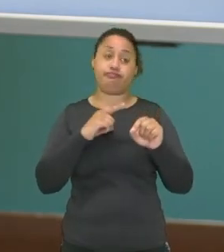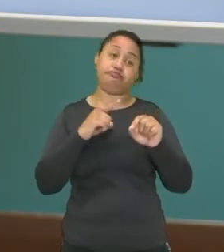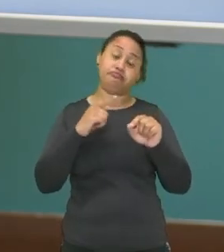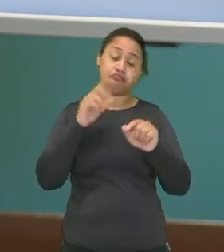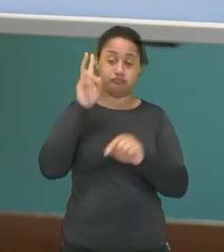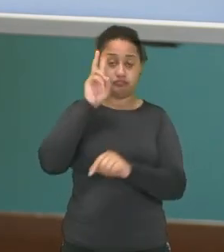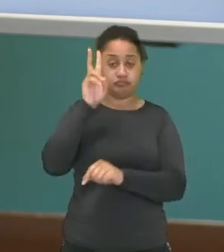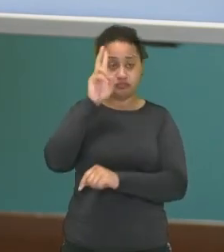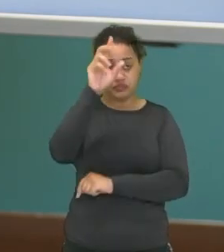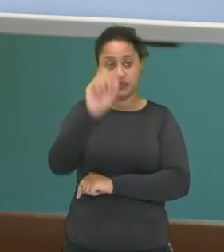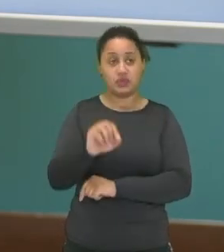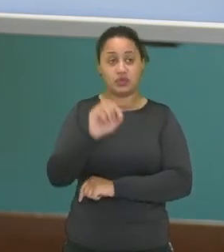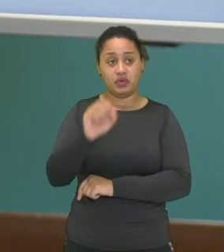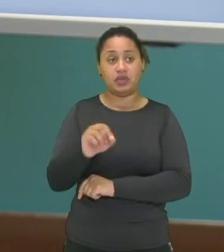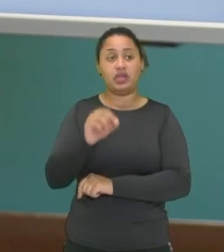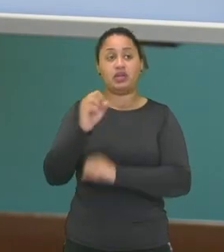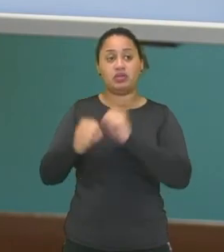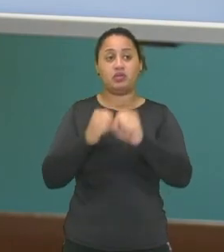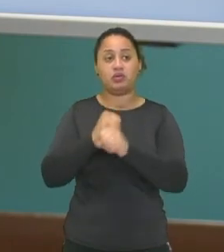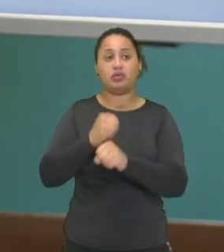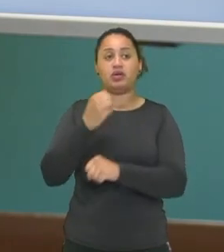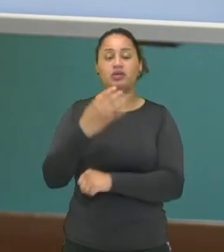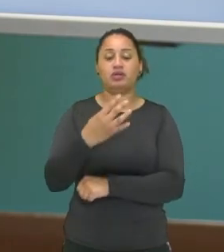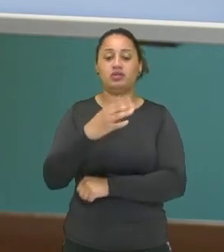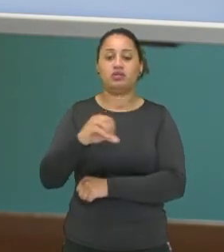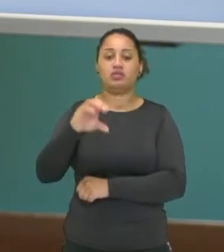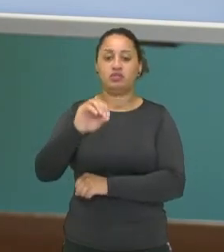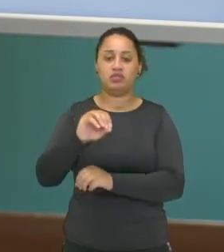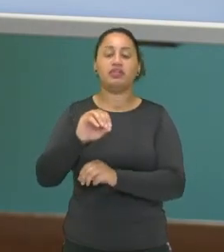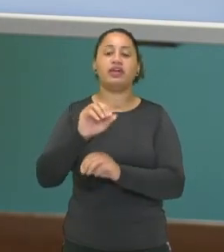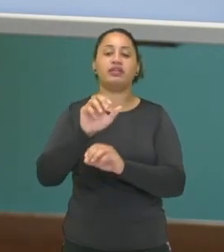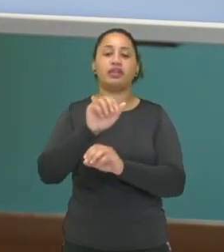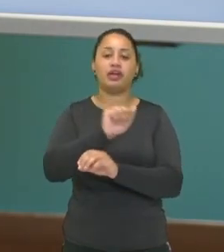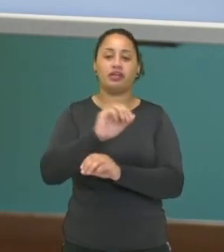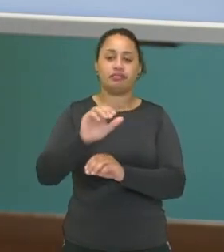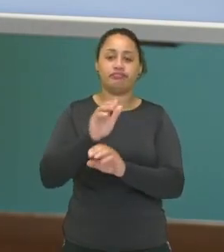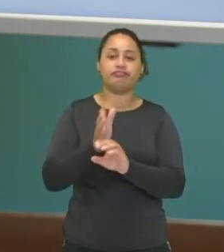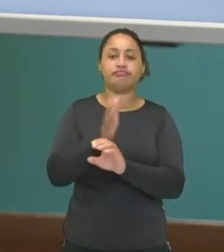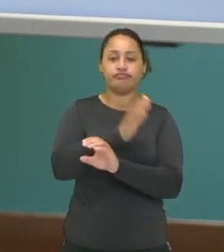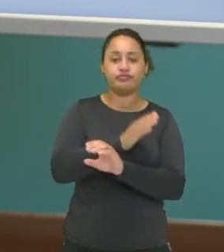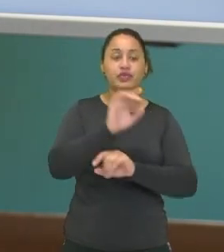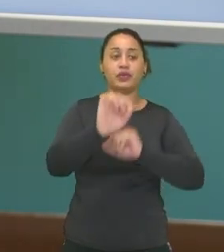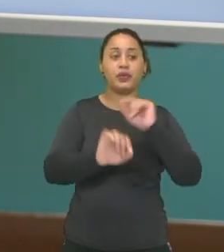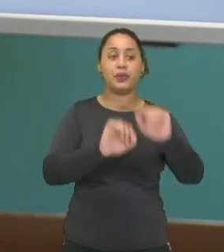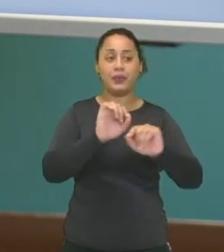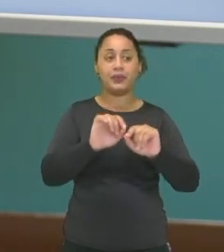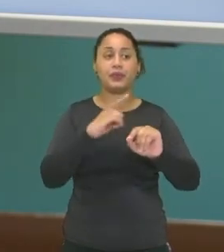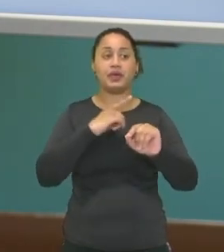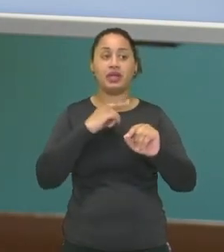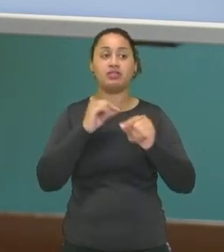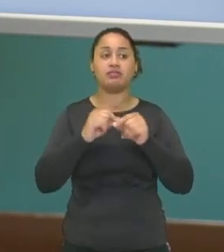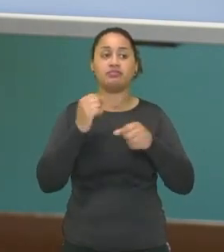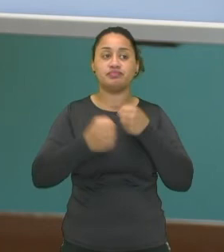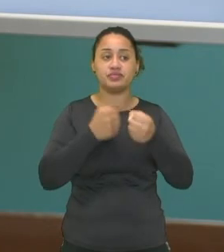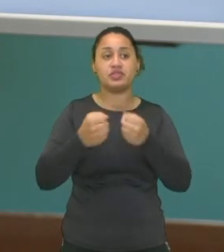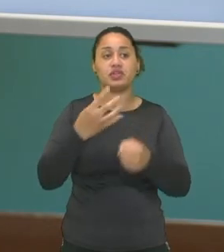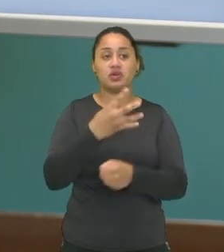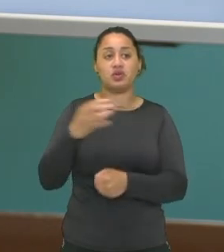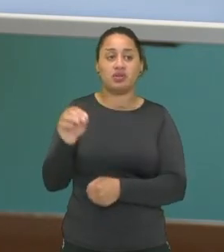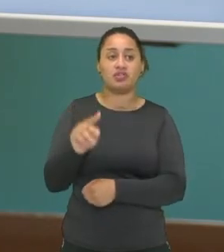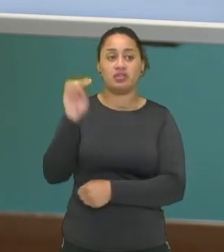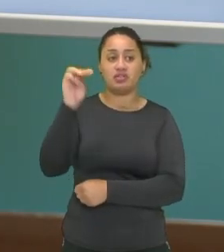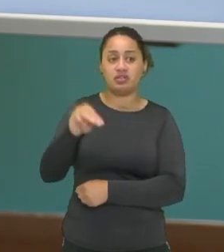Peidípides correu aproximadamente 40 quilômetros, fazendo o percurso da planície de Maratona